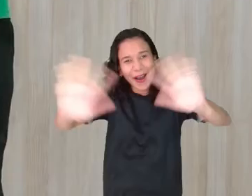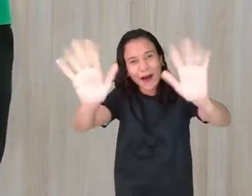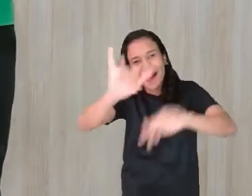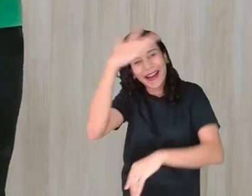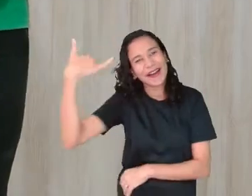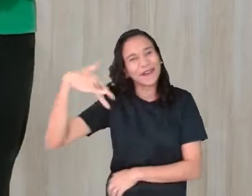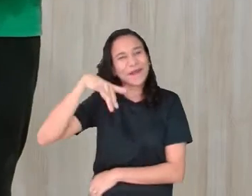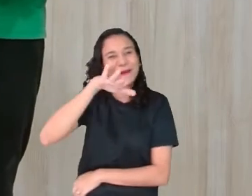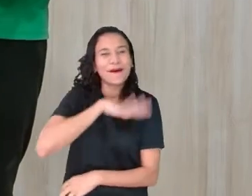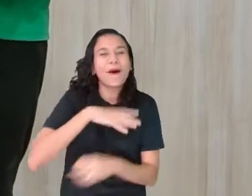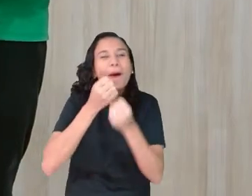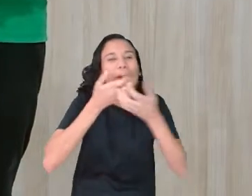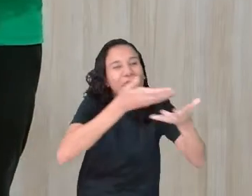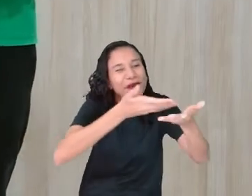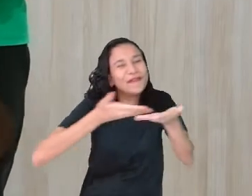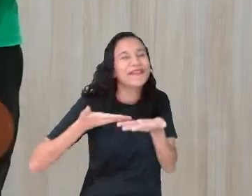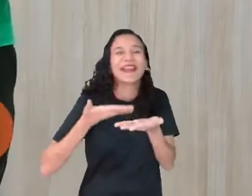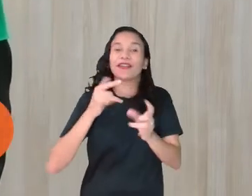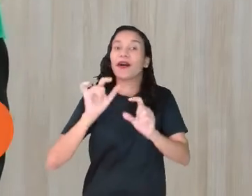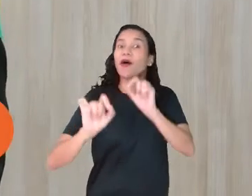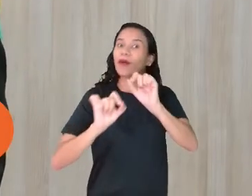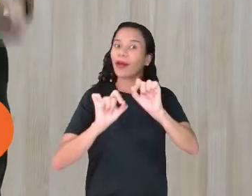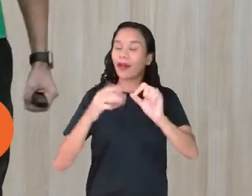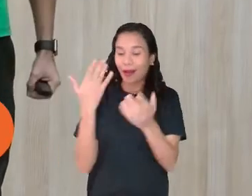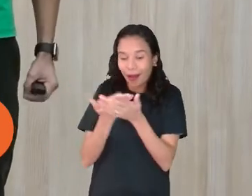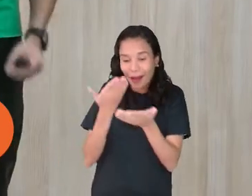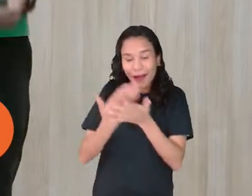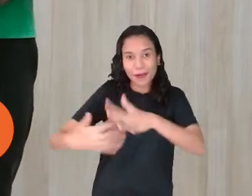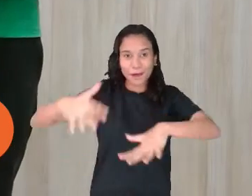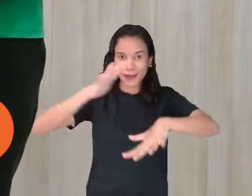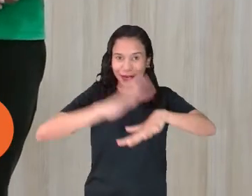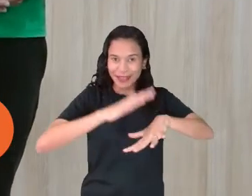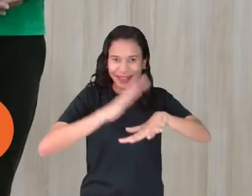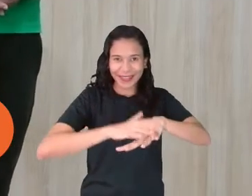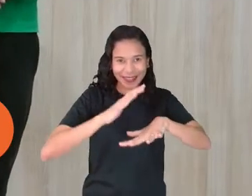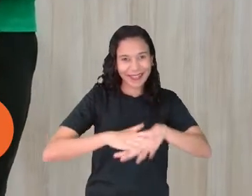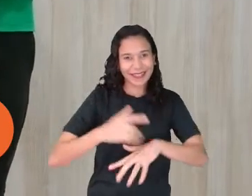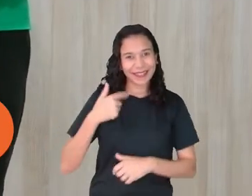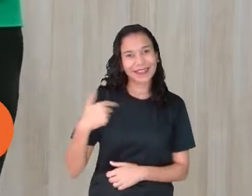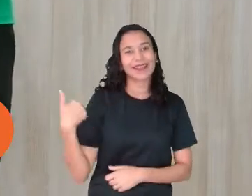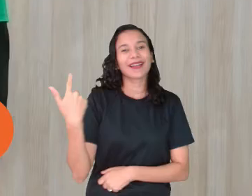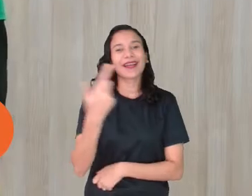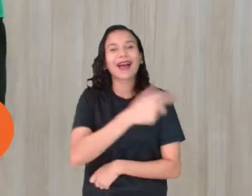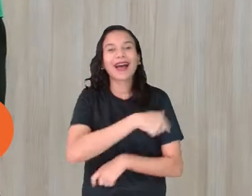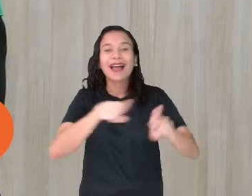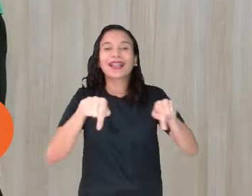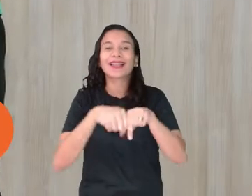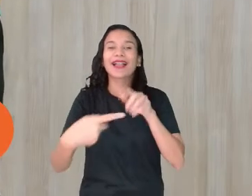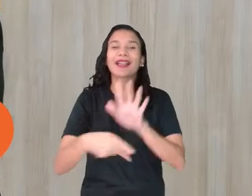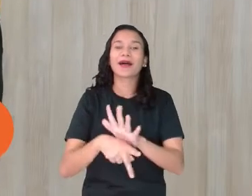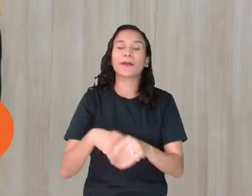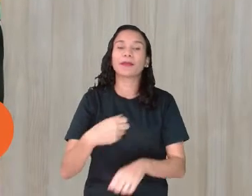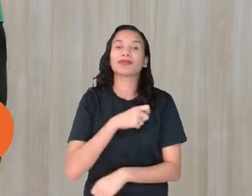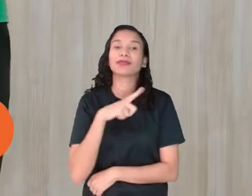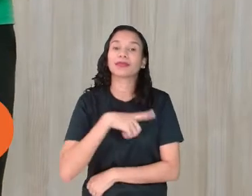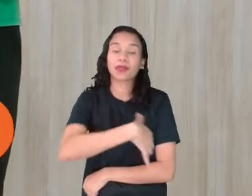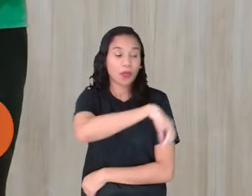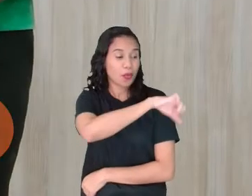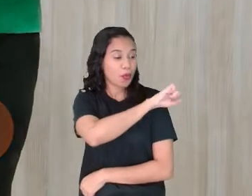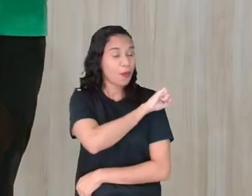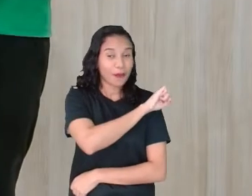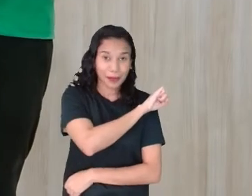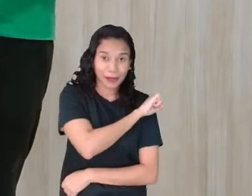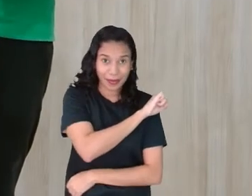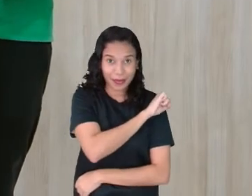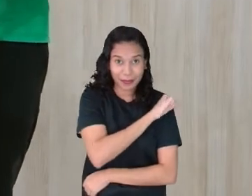Fala galerinha, seja muito bem-vindo a mais uma aula de matemática para as turmas dos anos finais, a galerinha aí